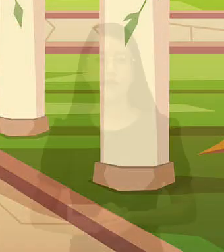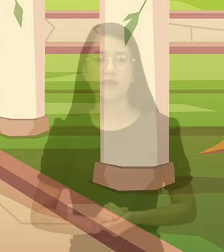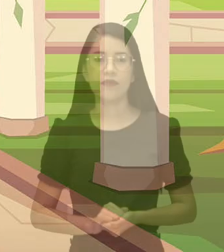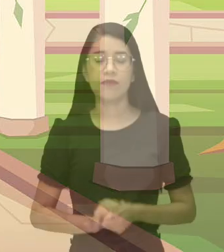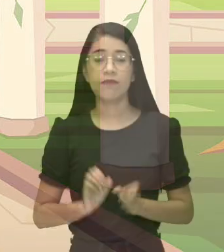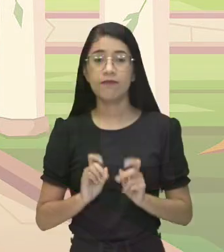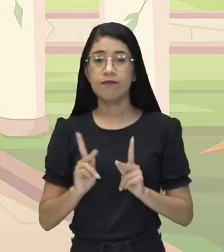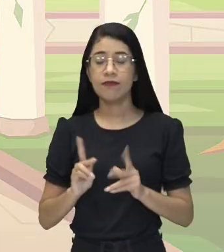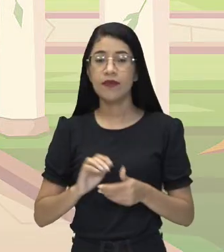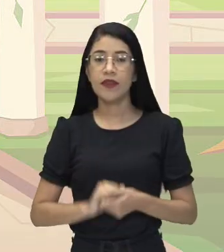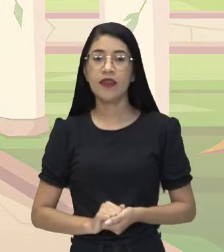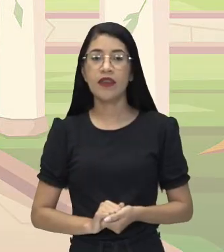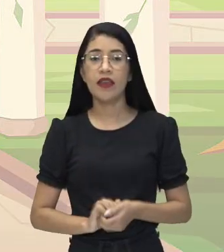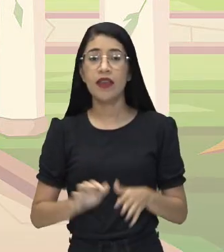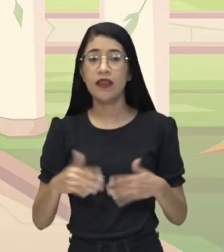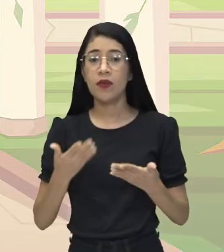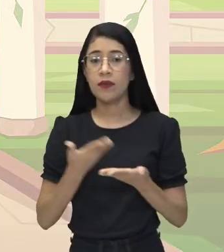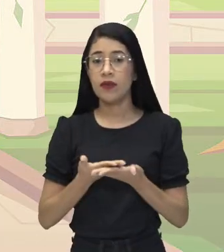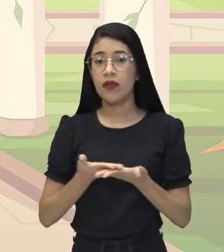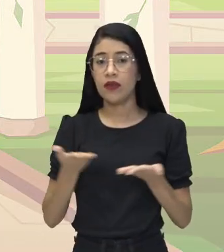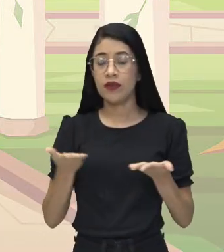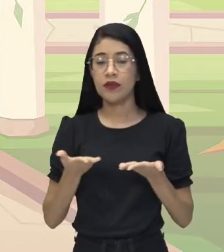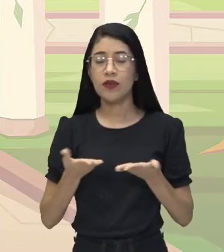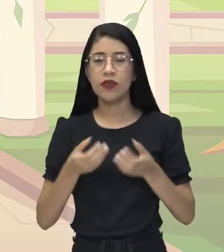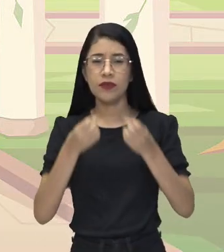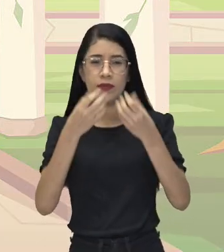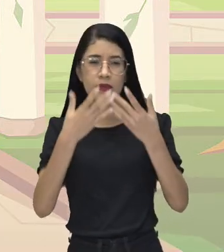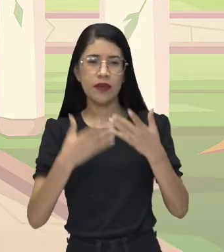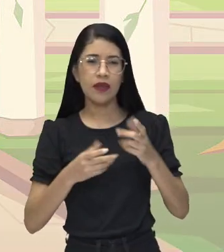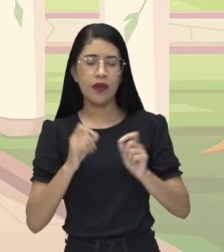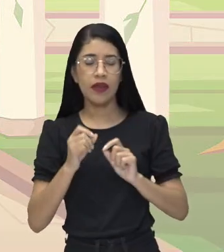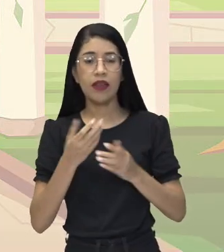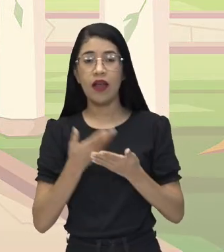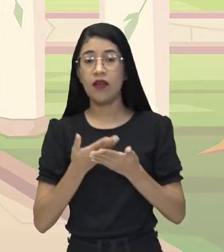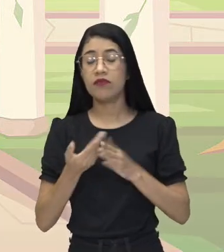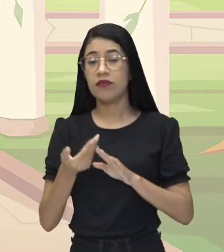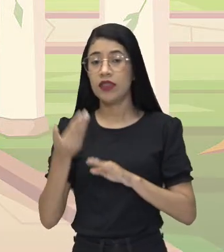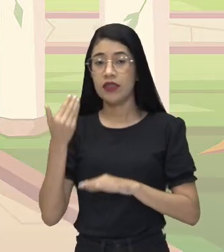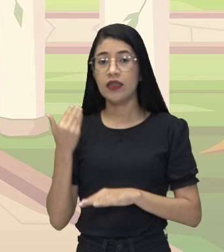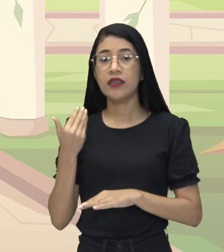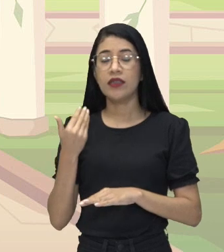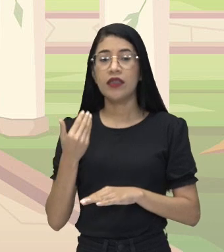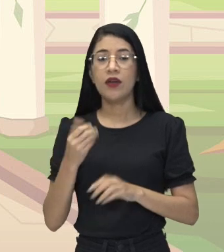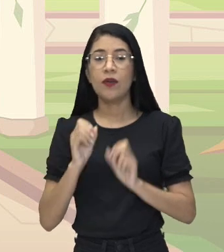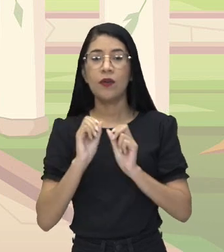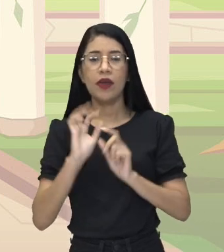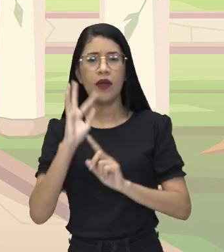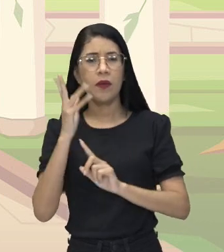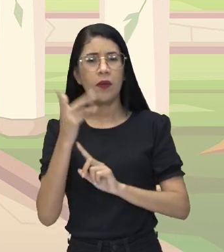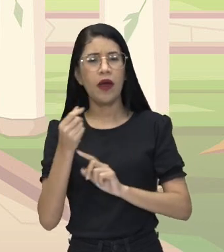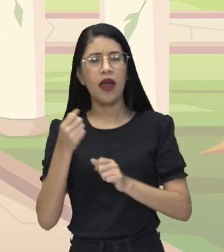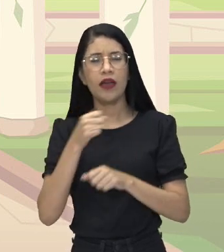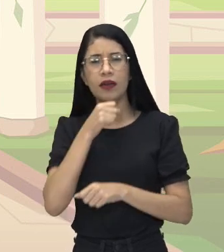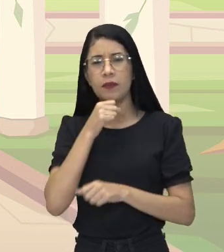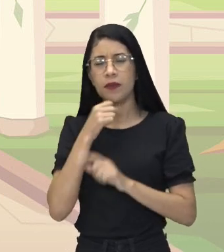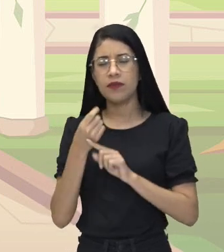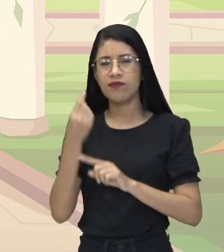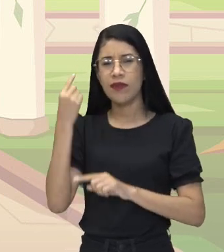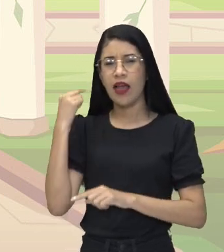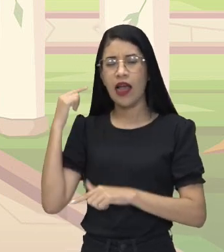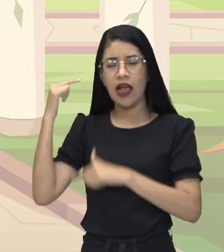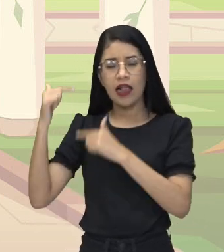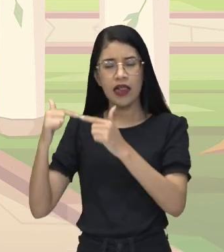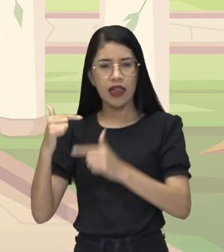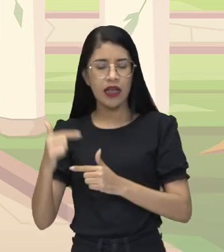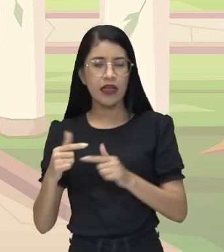Muito bem, então, na nossa aula, nós falamos, nas outras aulas, nós falamos sobre a arte antiga, a arte clássica,